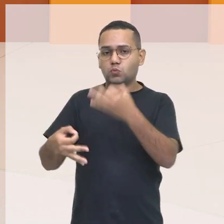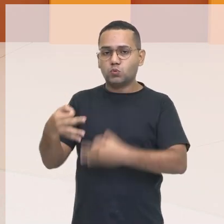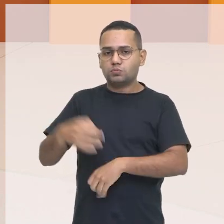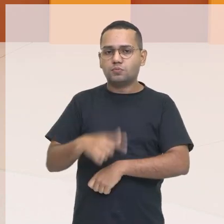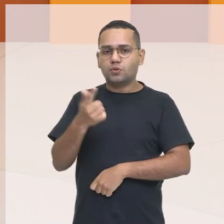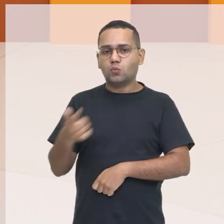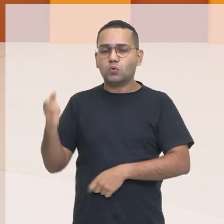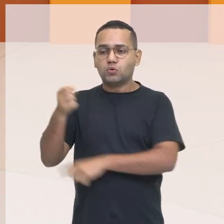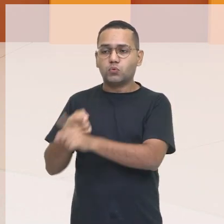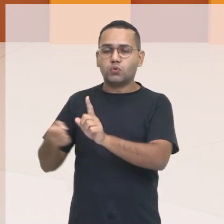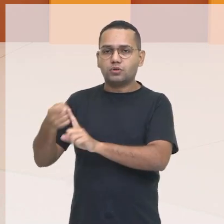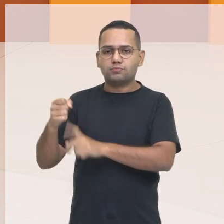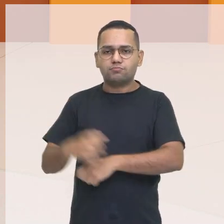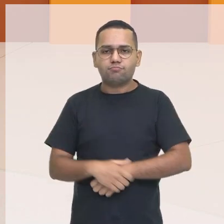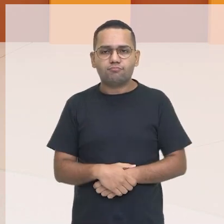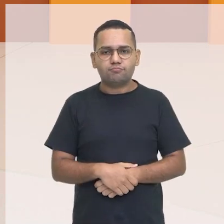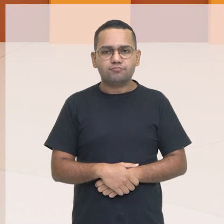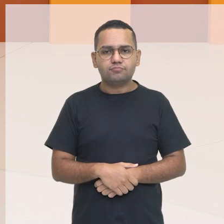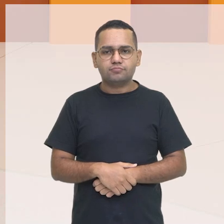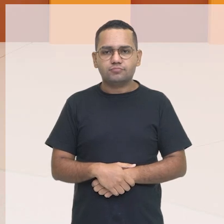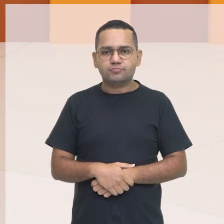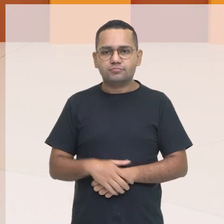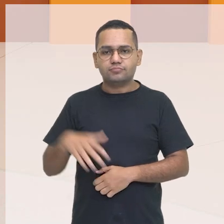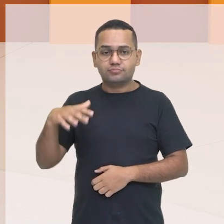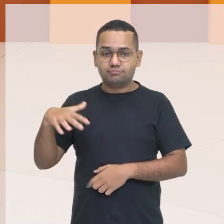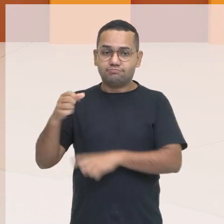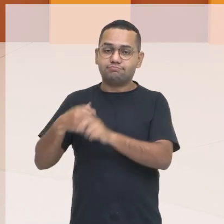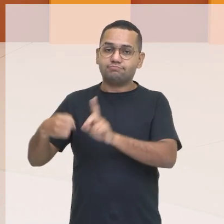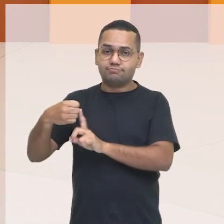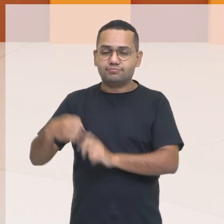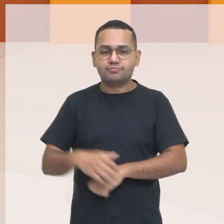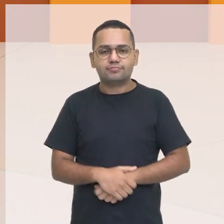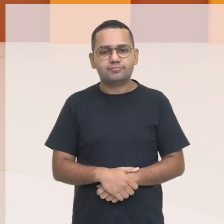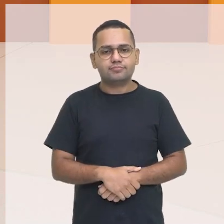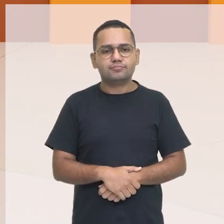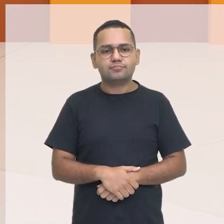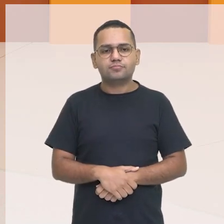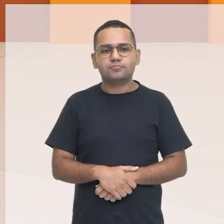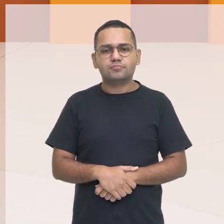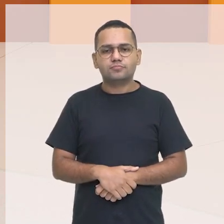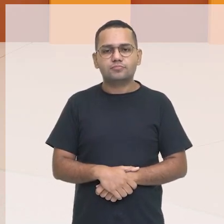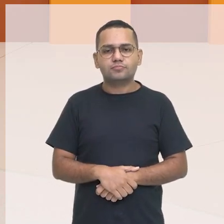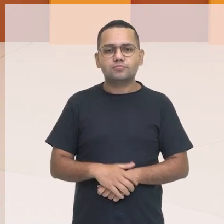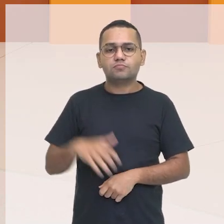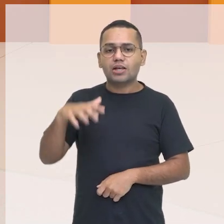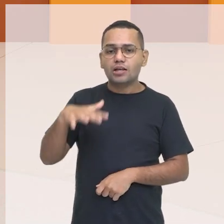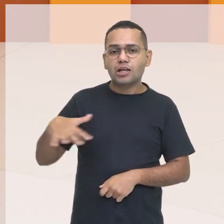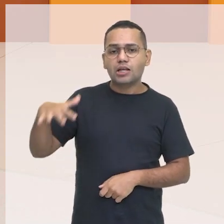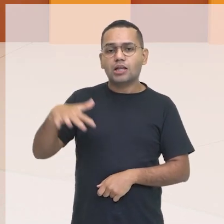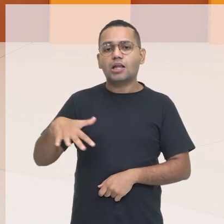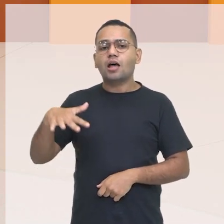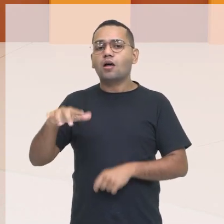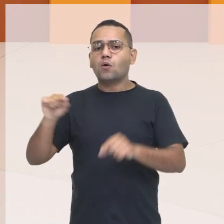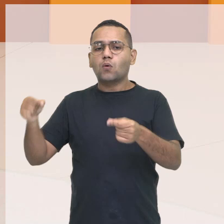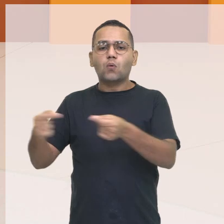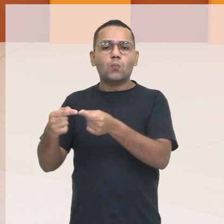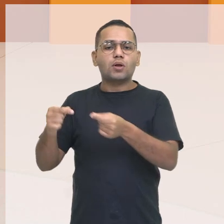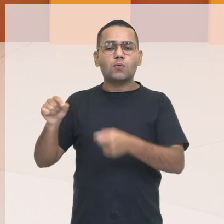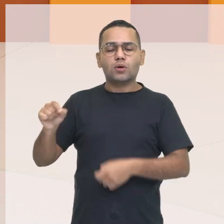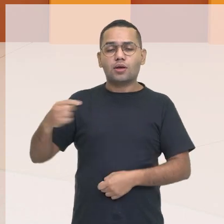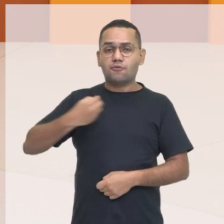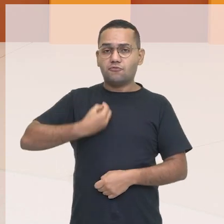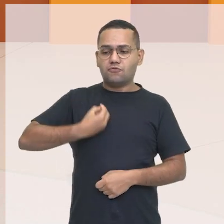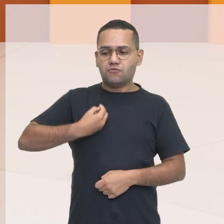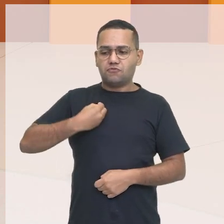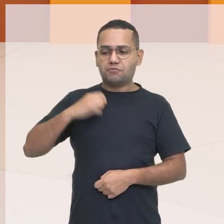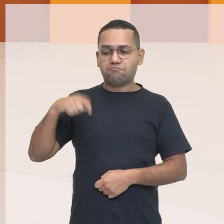e também questões sociais, que está ligado com a sociologia. Tudo isso relacionado com a vida, que é a biologia, e